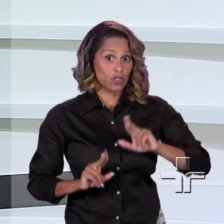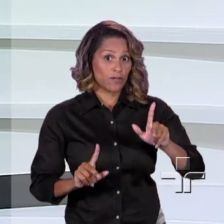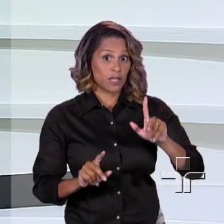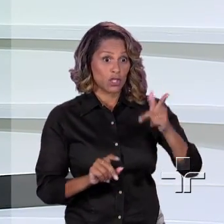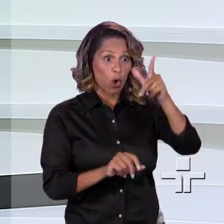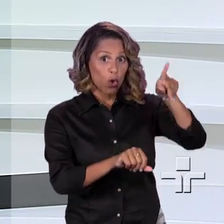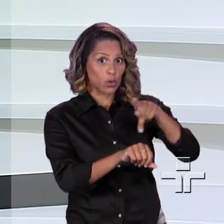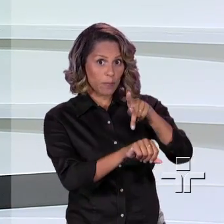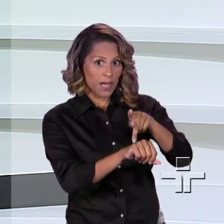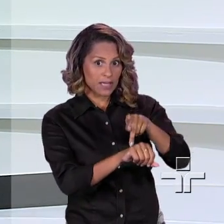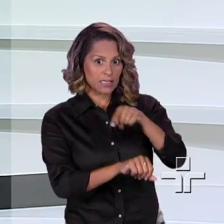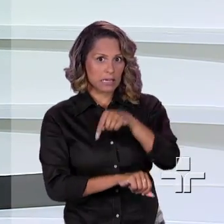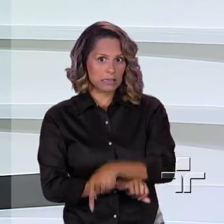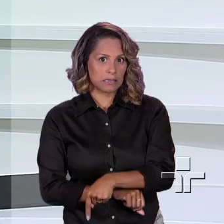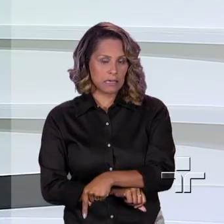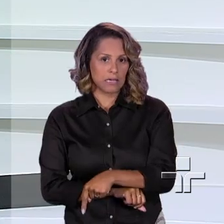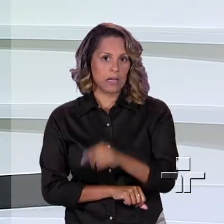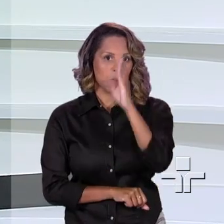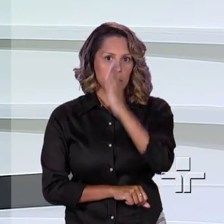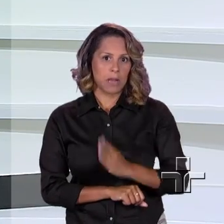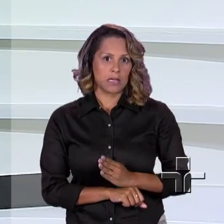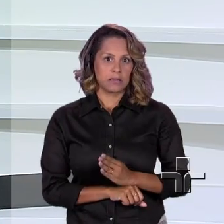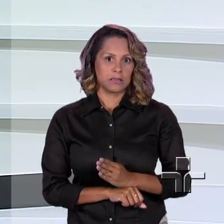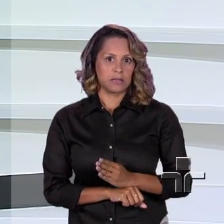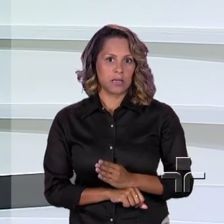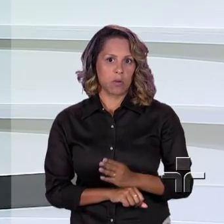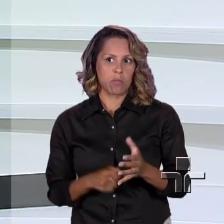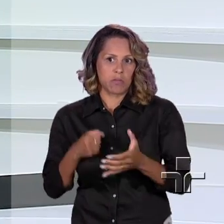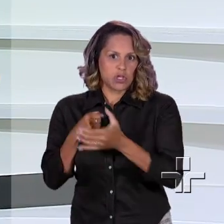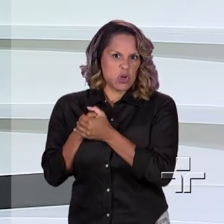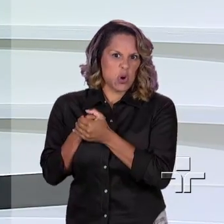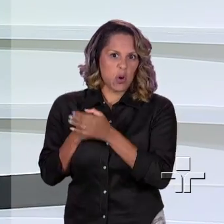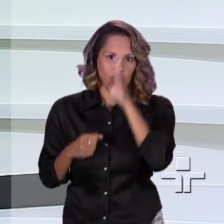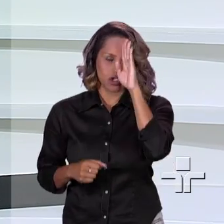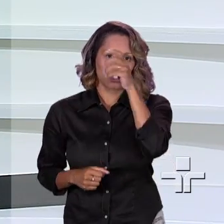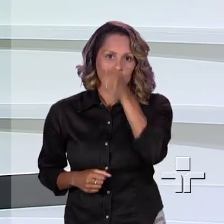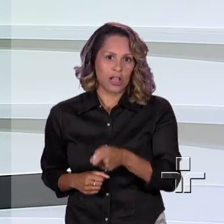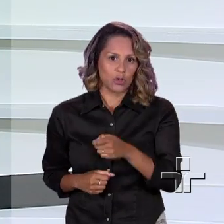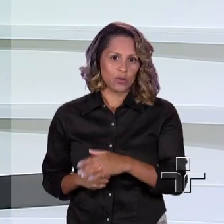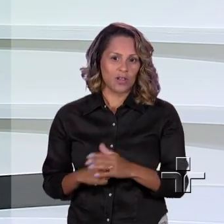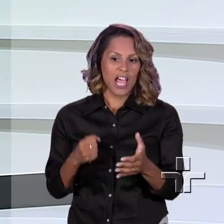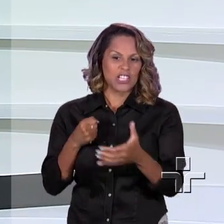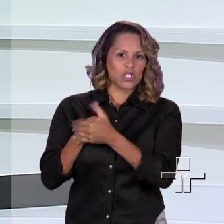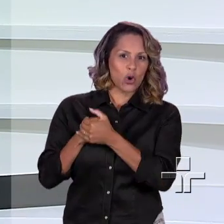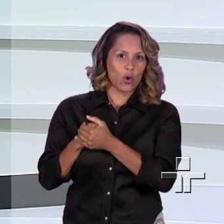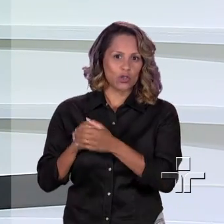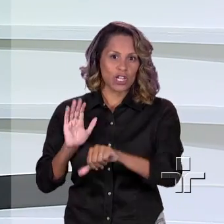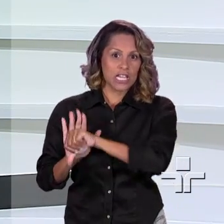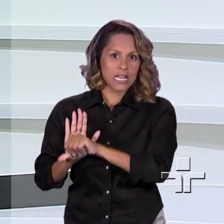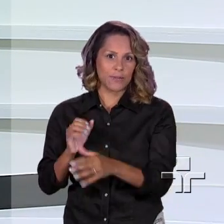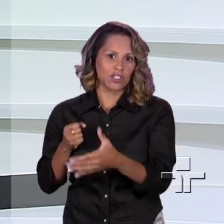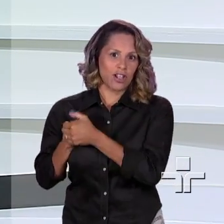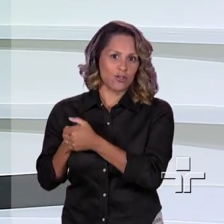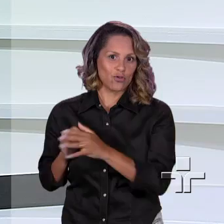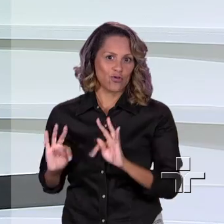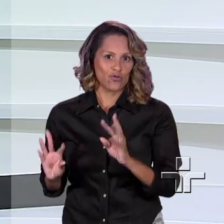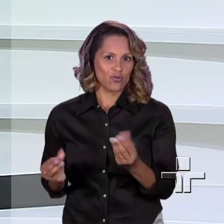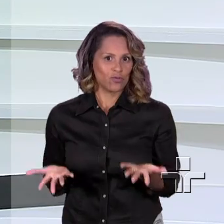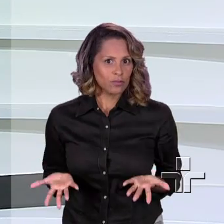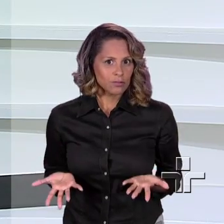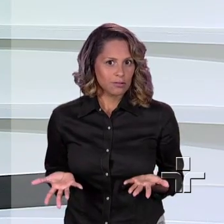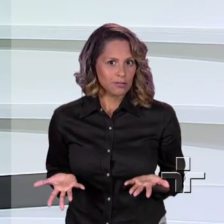fazer justiça em face dos torturadores e dos assassinos, dos criminosos do Estado durante a